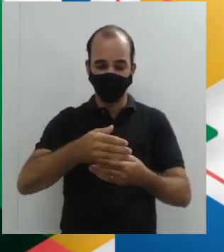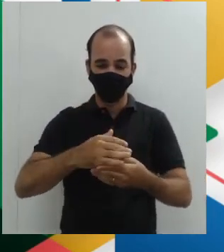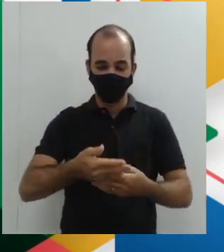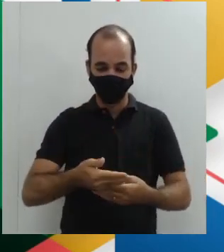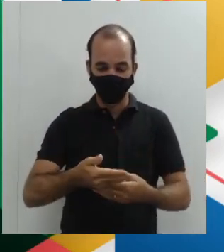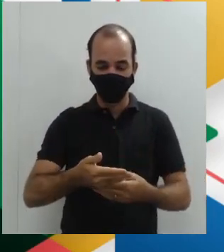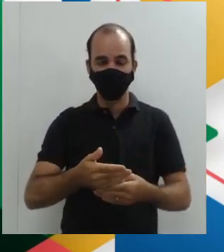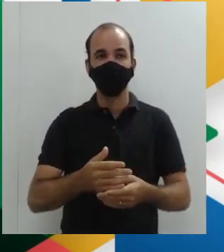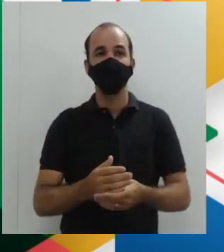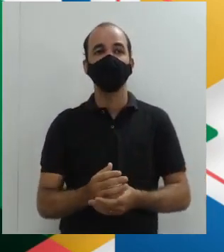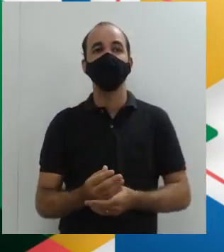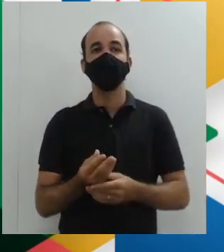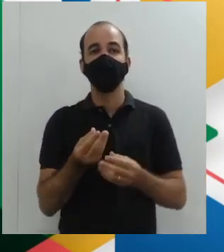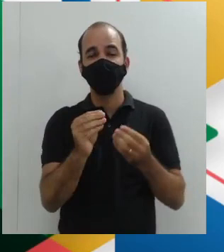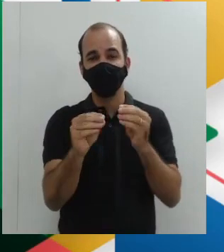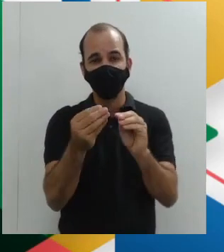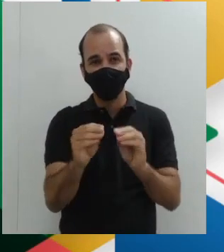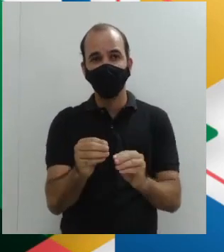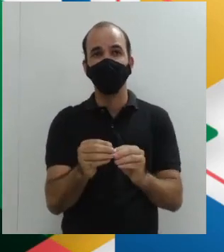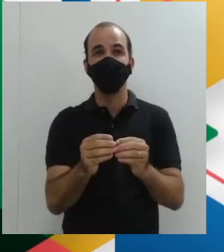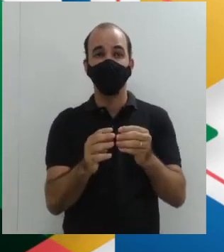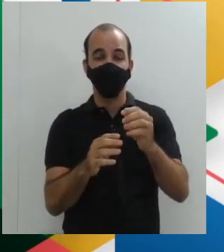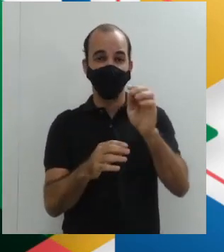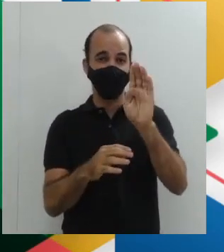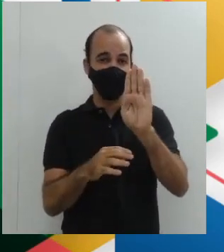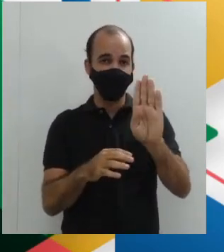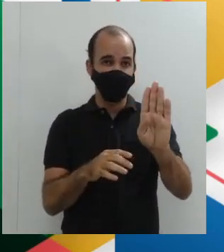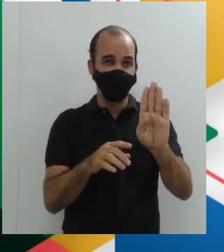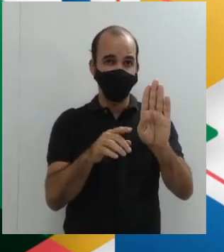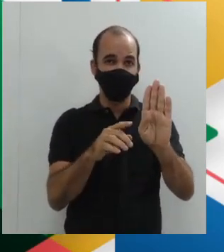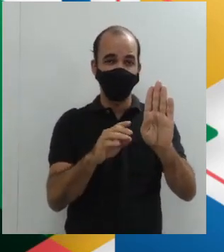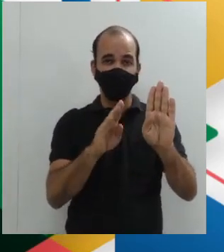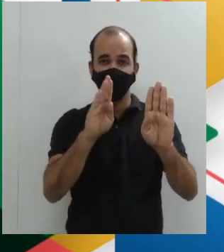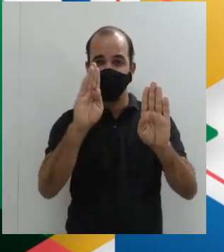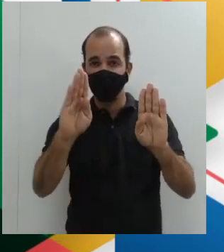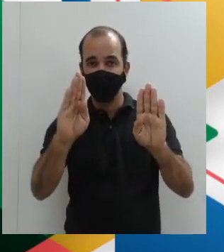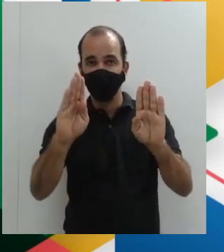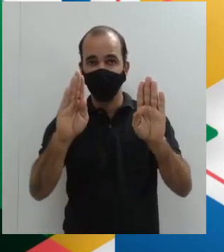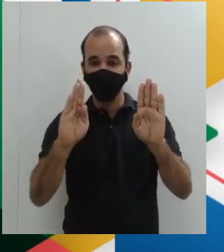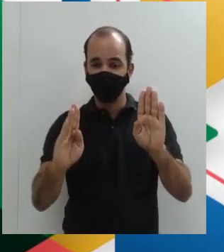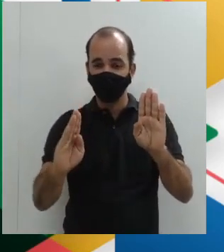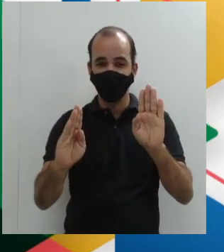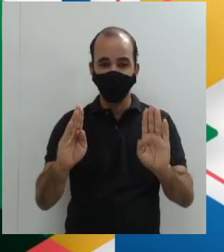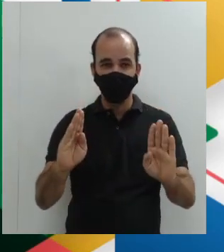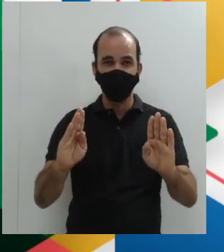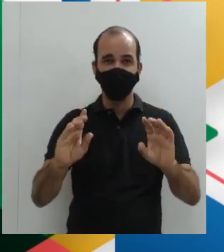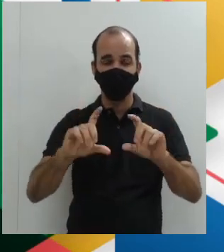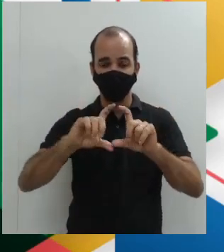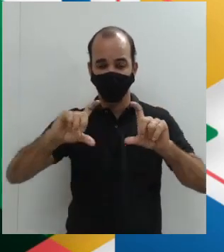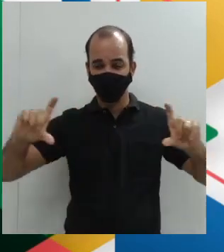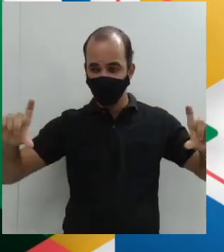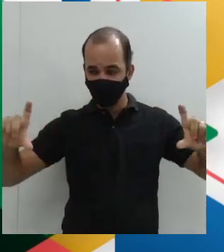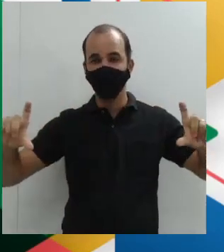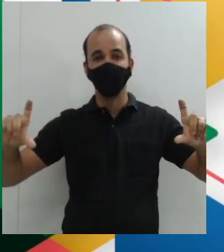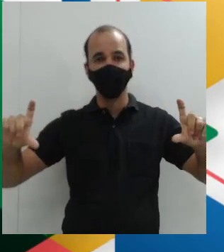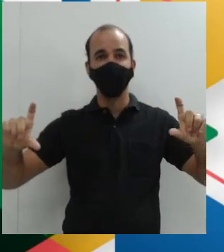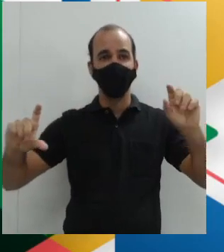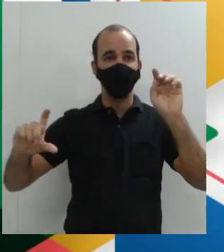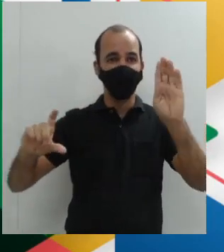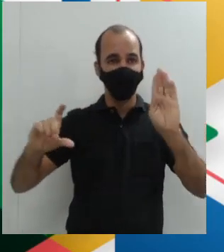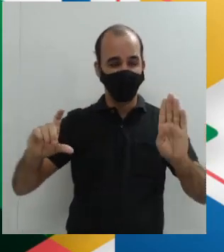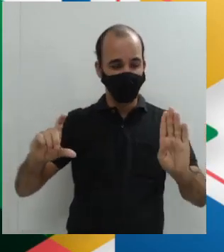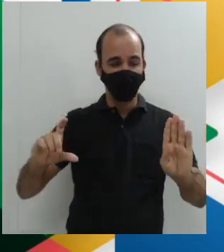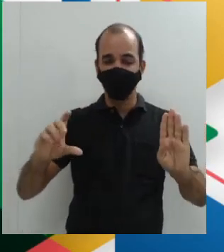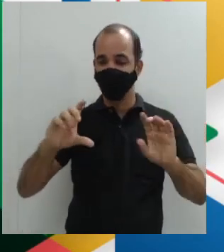valores B. Olha, B está ali, B também, BB, BB e BB. Olha